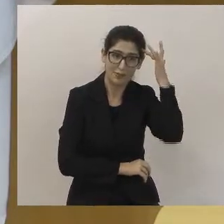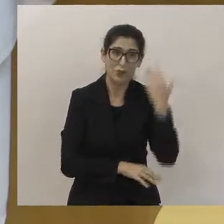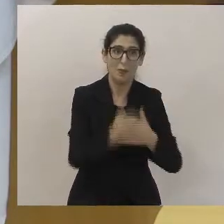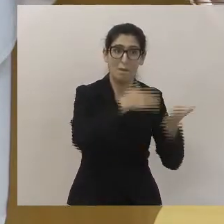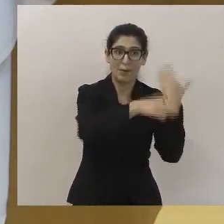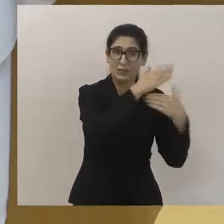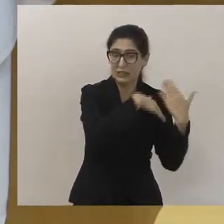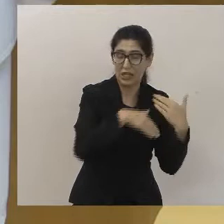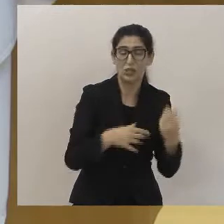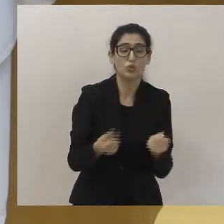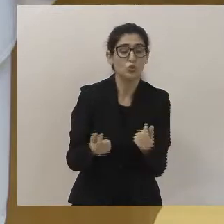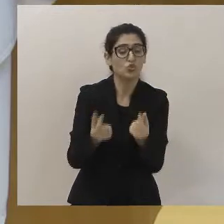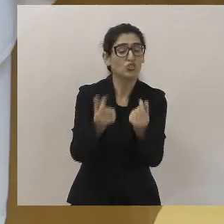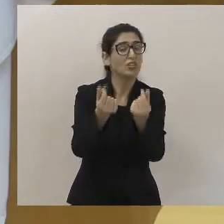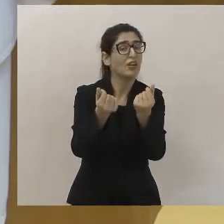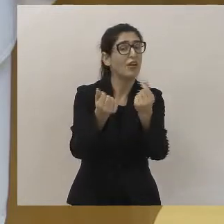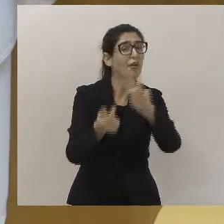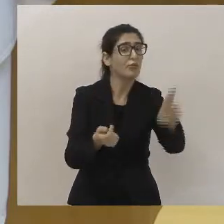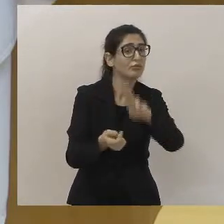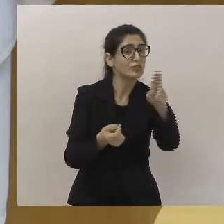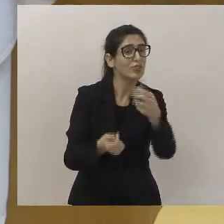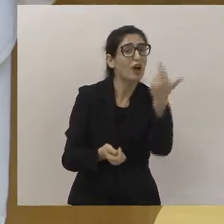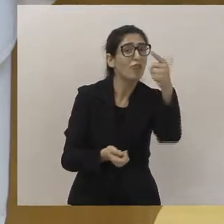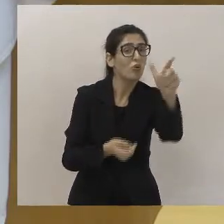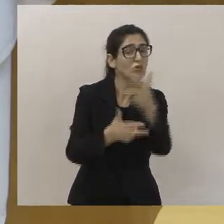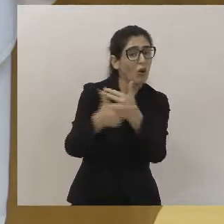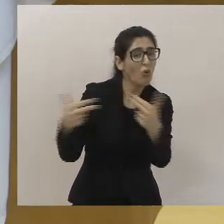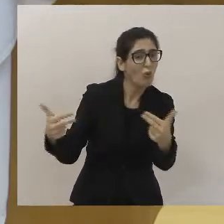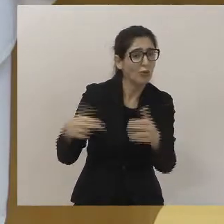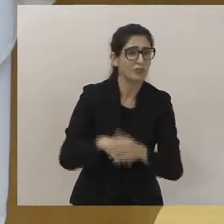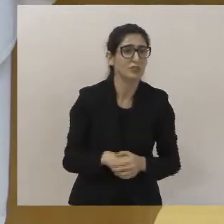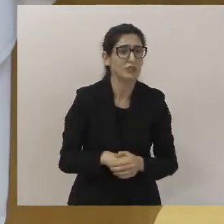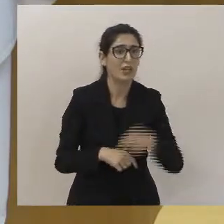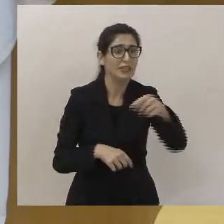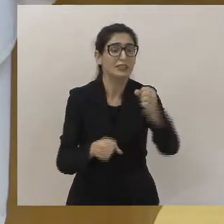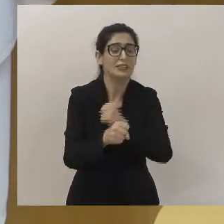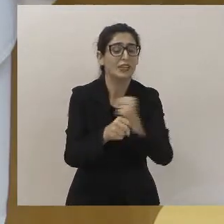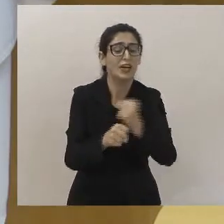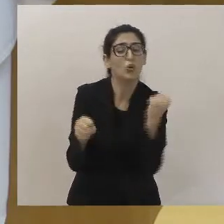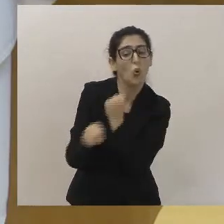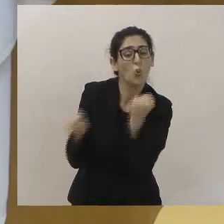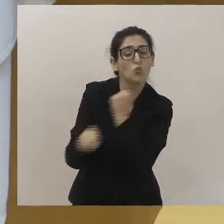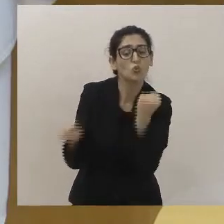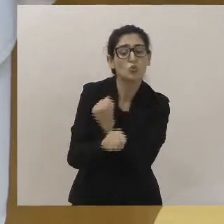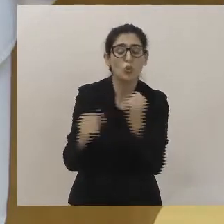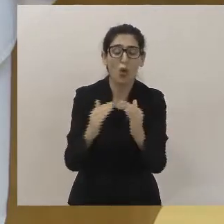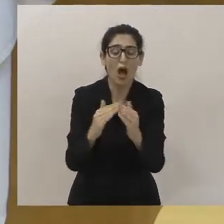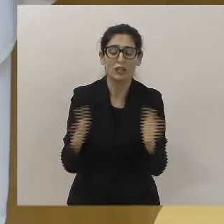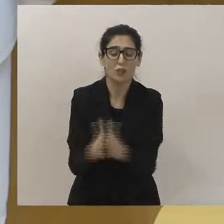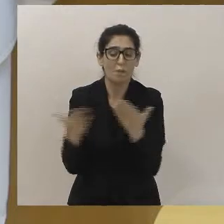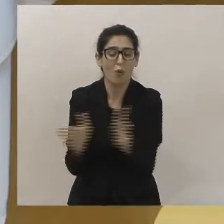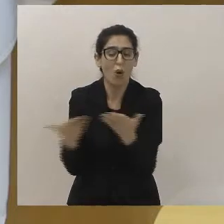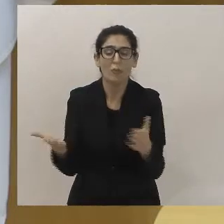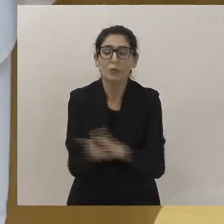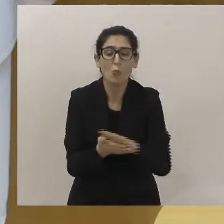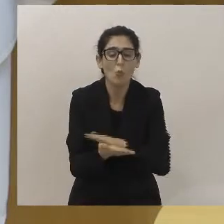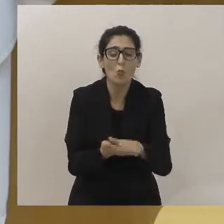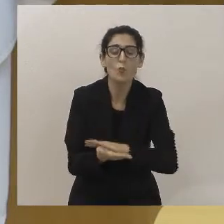usava dinheiro e outras coisas no terceiro ano quantas casas foram feitas em uma viagem